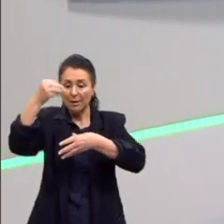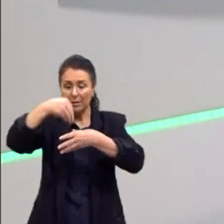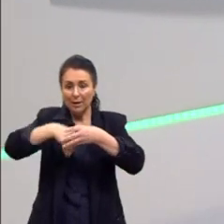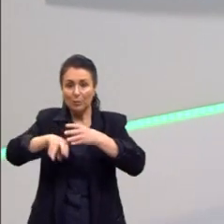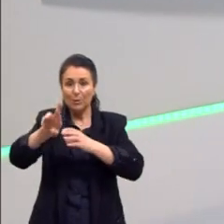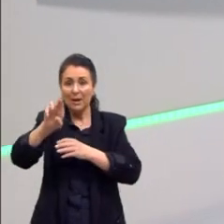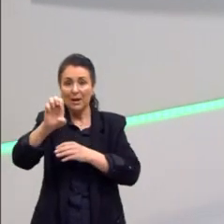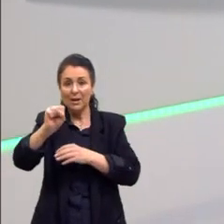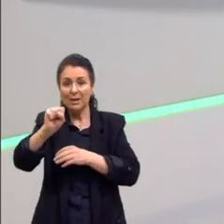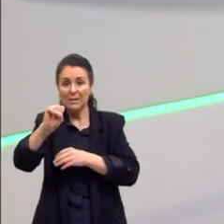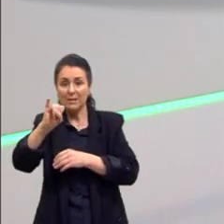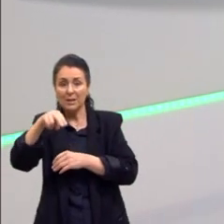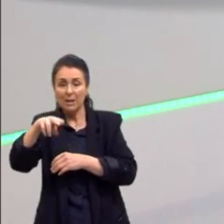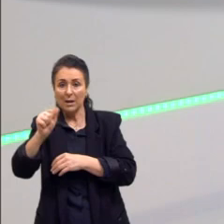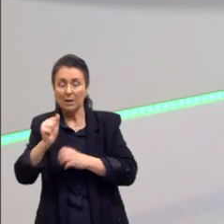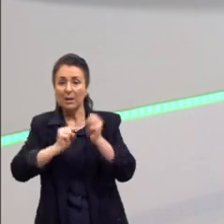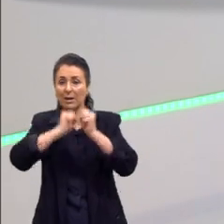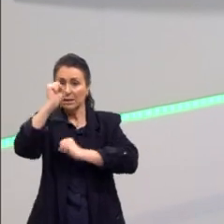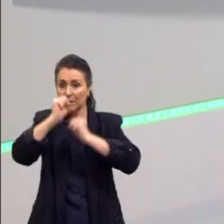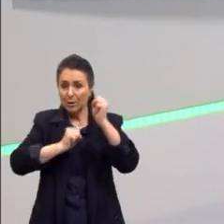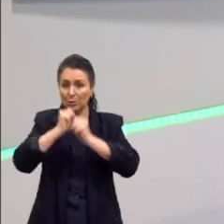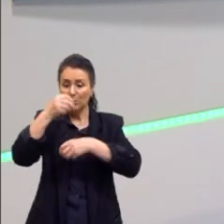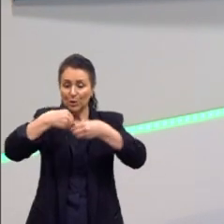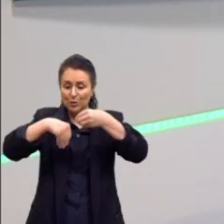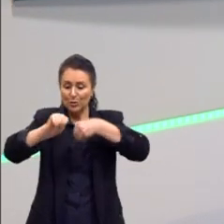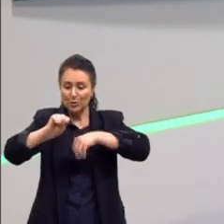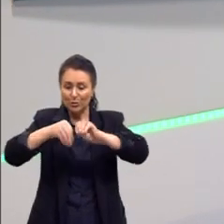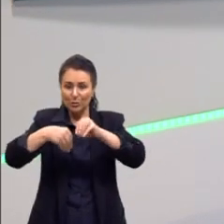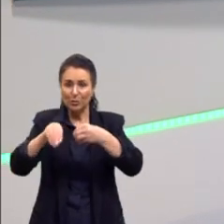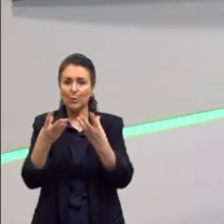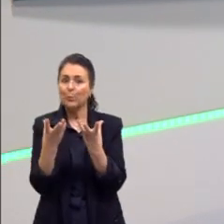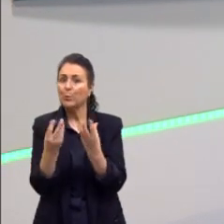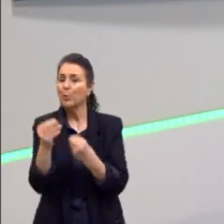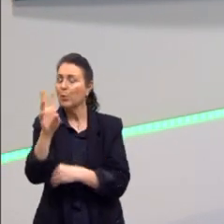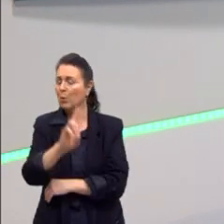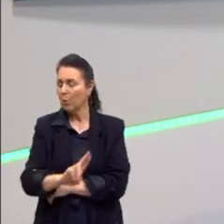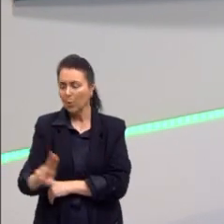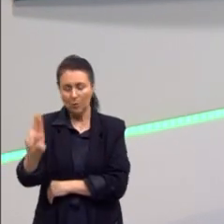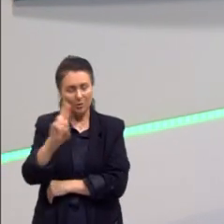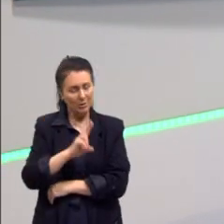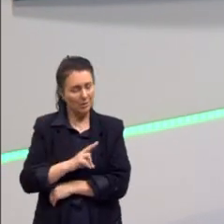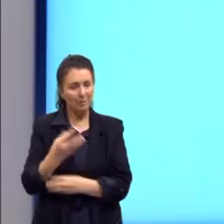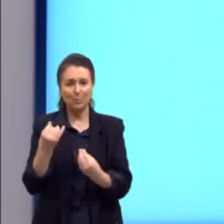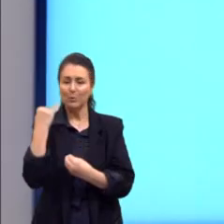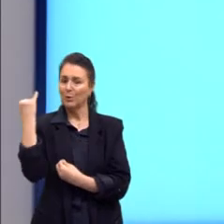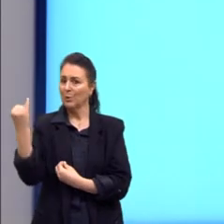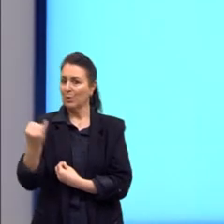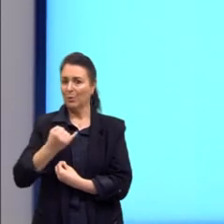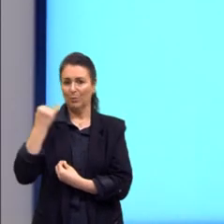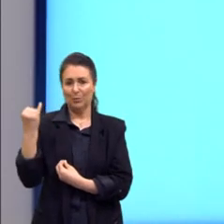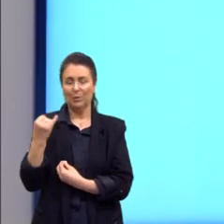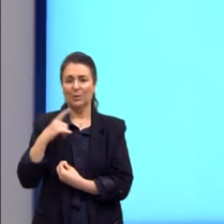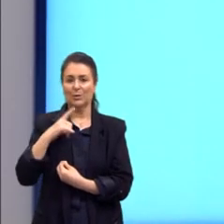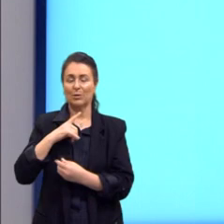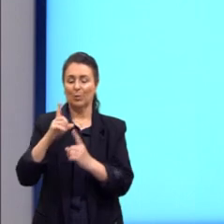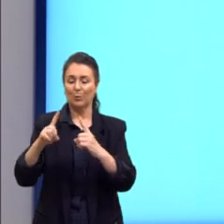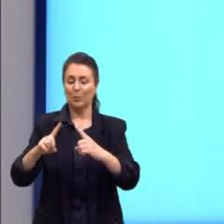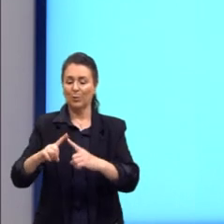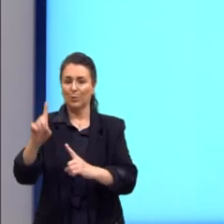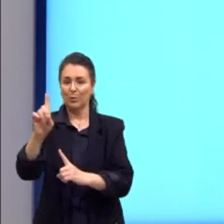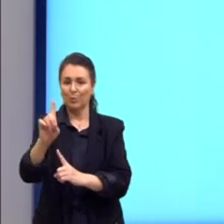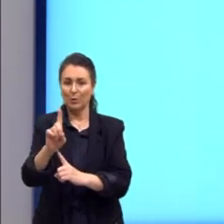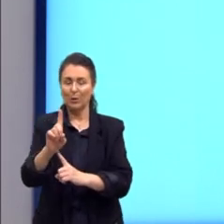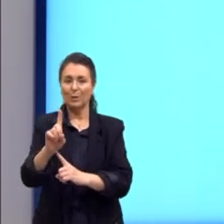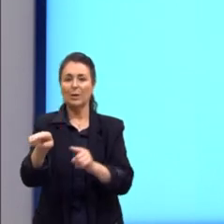resina da da indústria moveleira então é muito utilizado super importante E aí uma classe de aldeído uma classe de